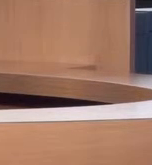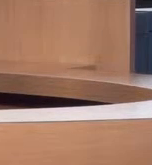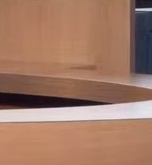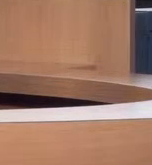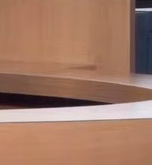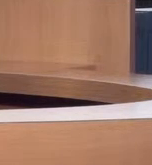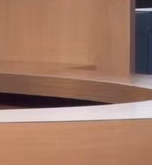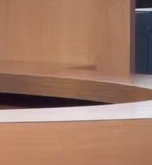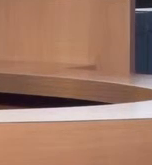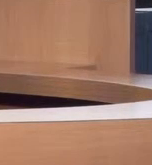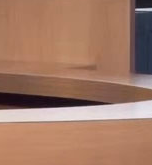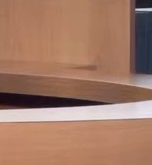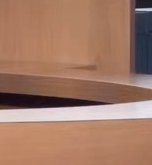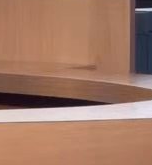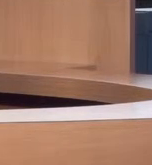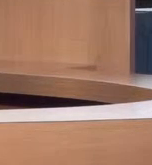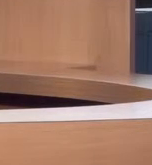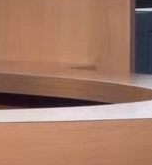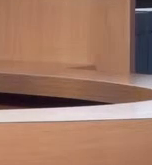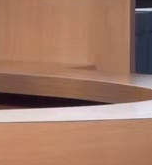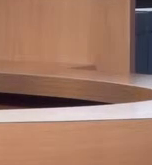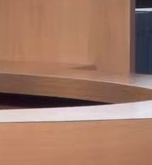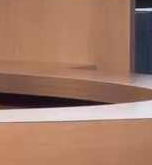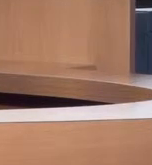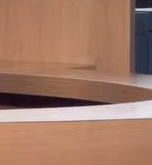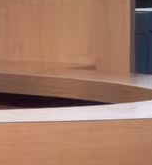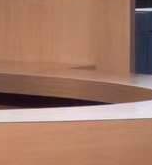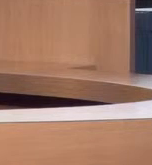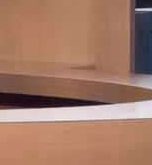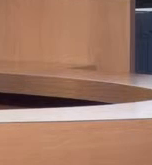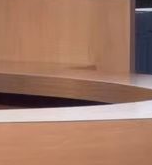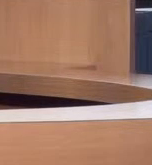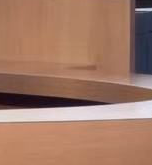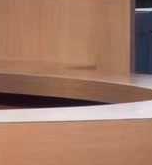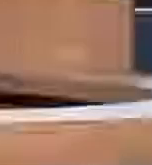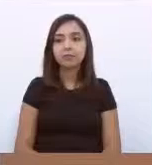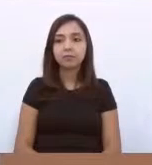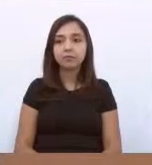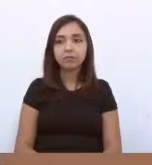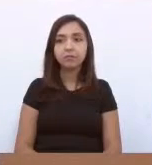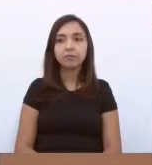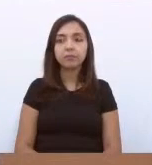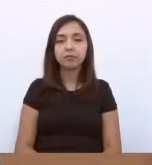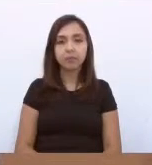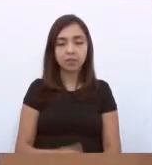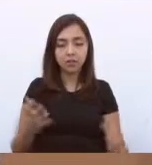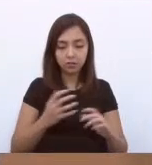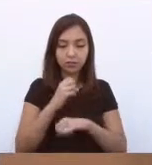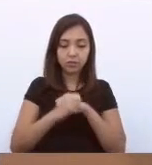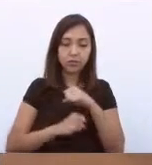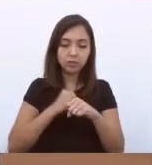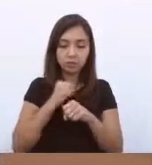de 1% da arrecadação com multas em ações para a educação no trânsito. Mais um ano nós